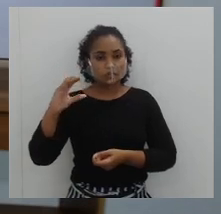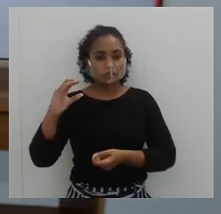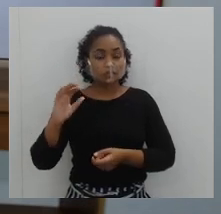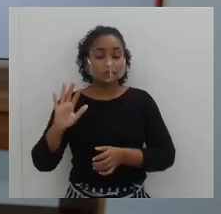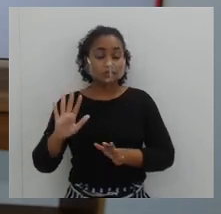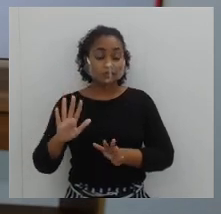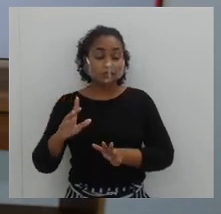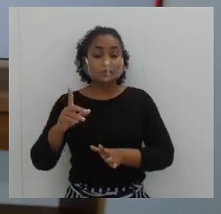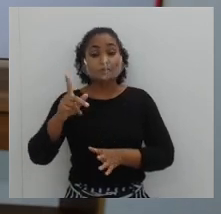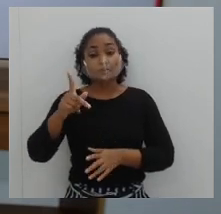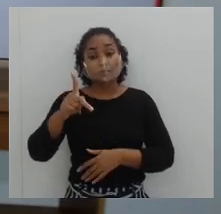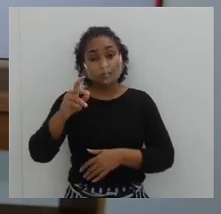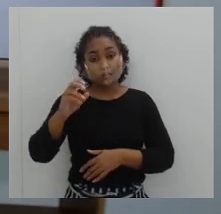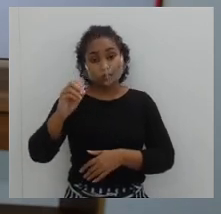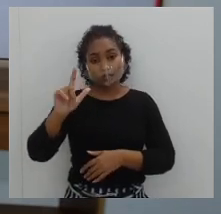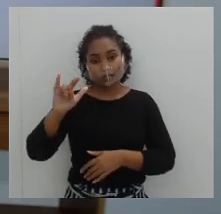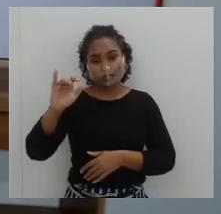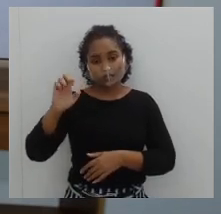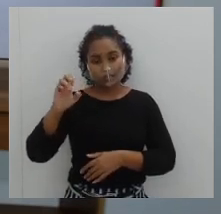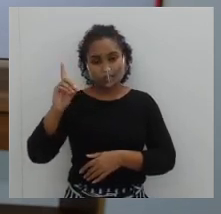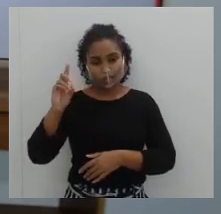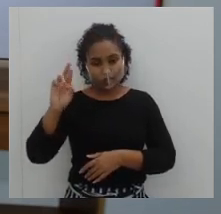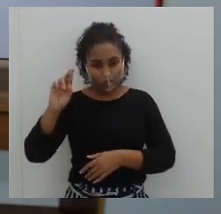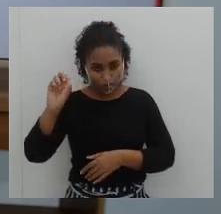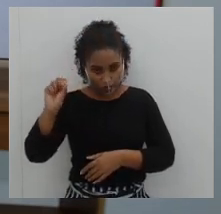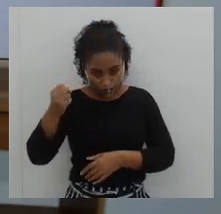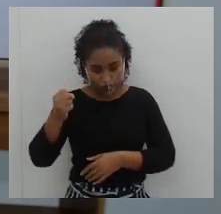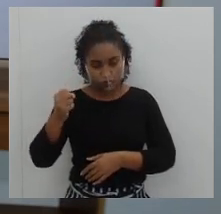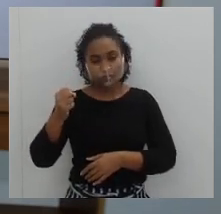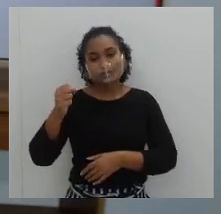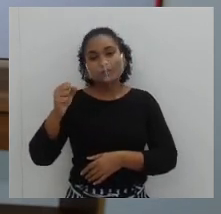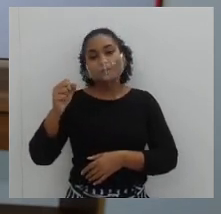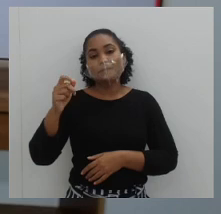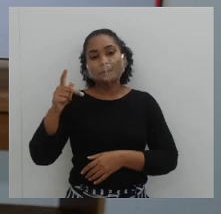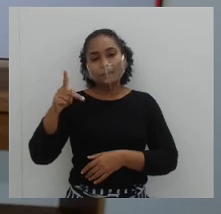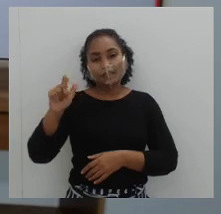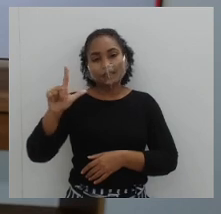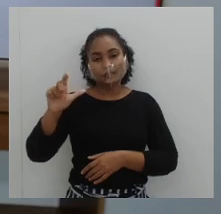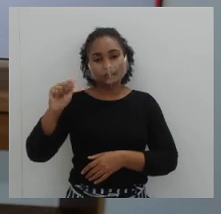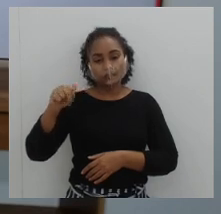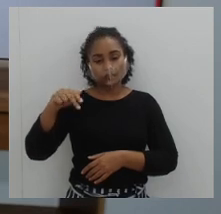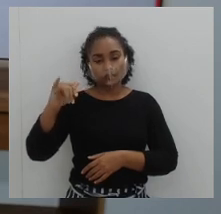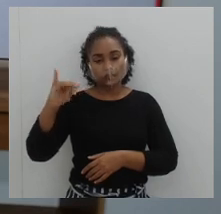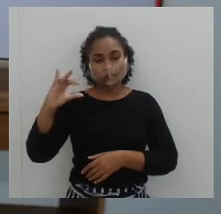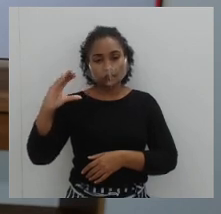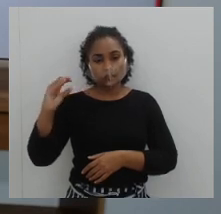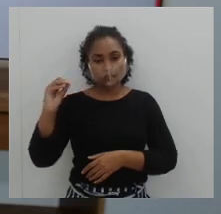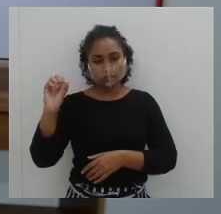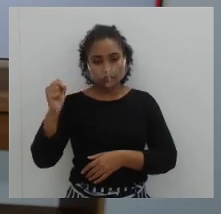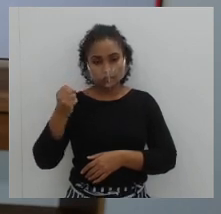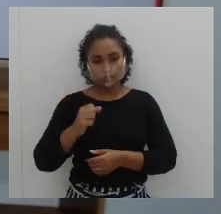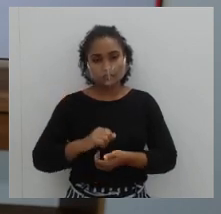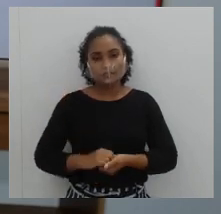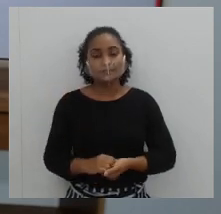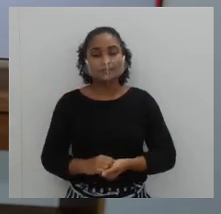não, poliedros platônicos. São os poliedros regulares, certo?